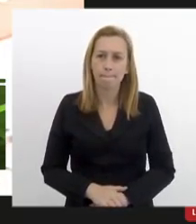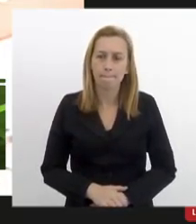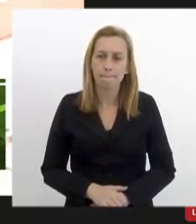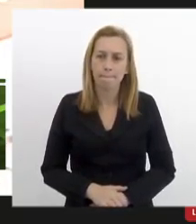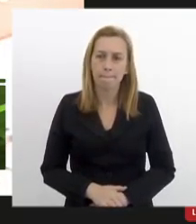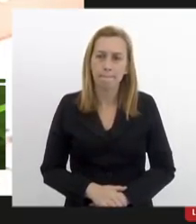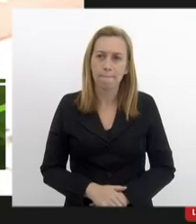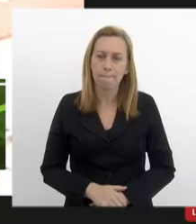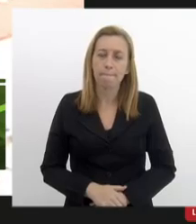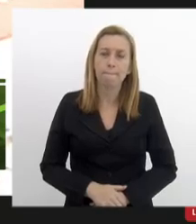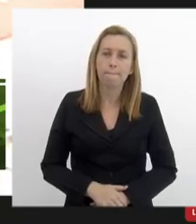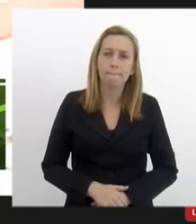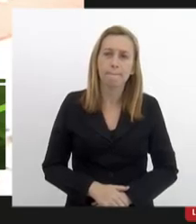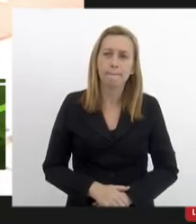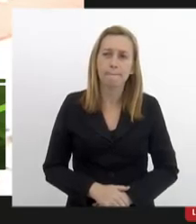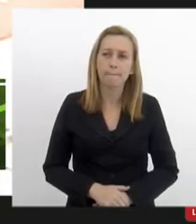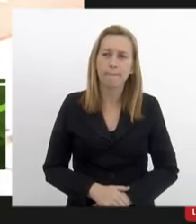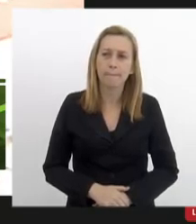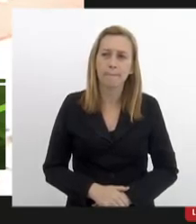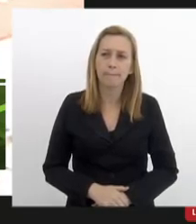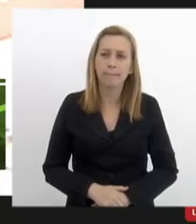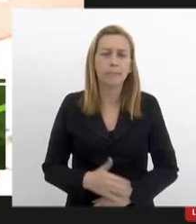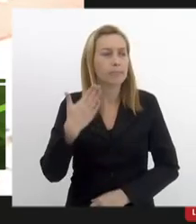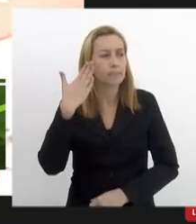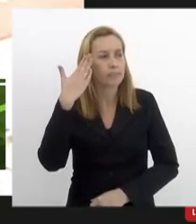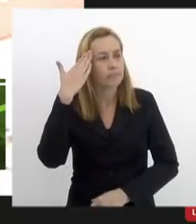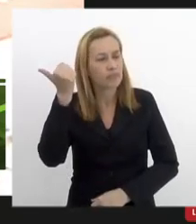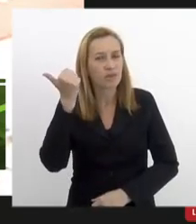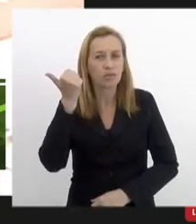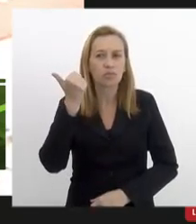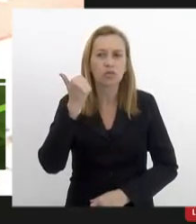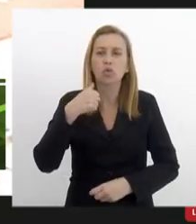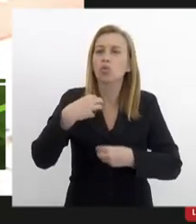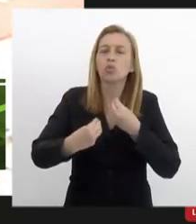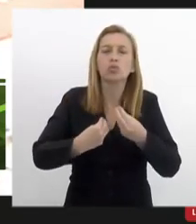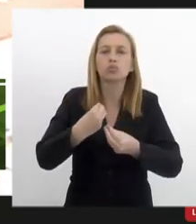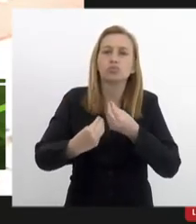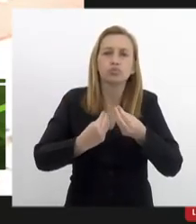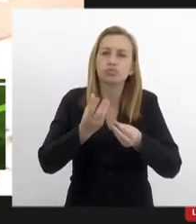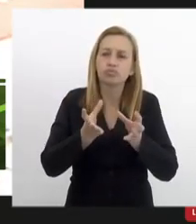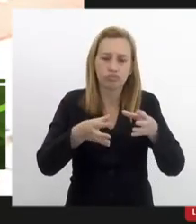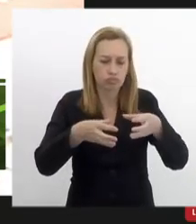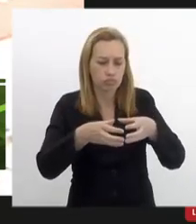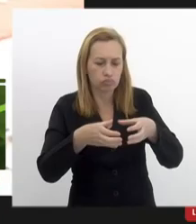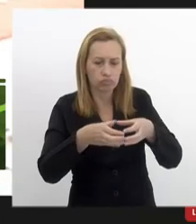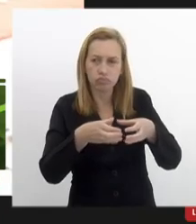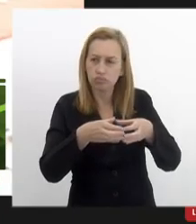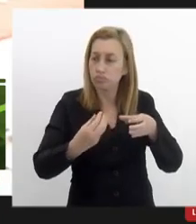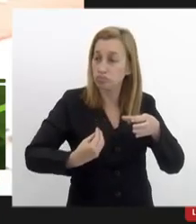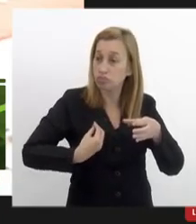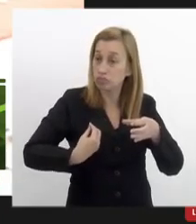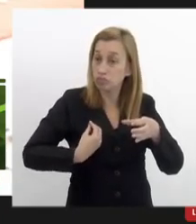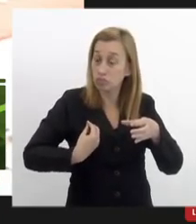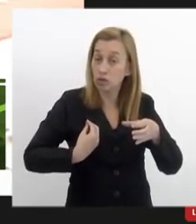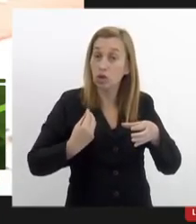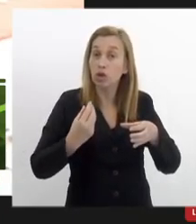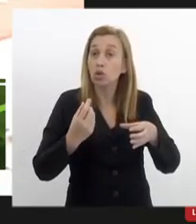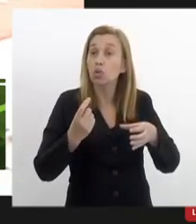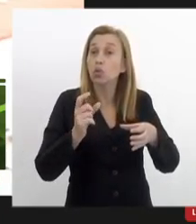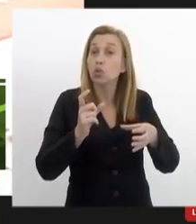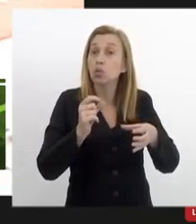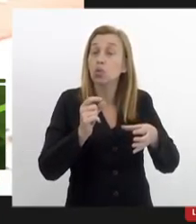para saber como passa a comunidade, como estão, o que